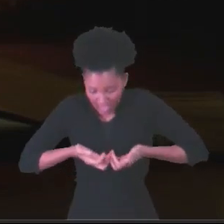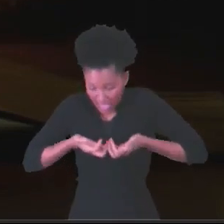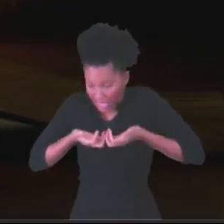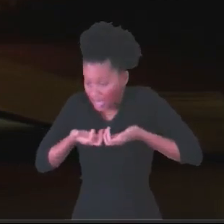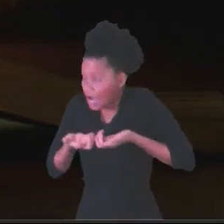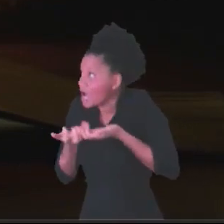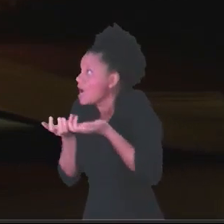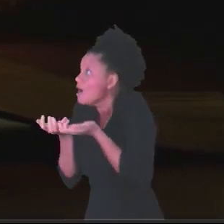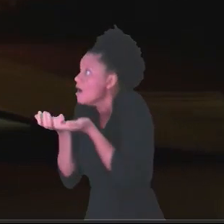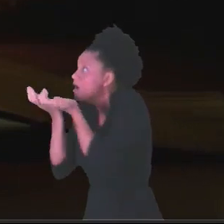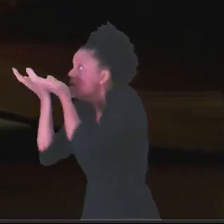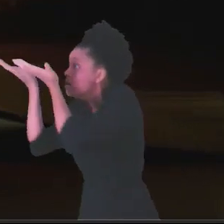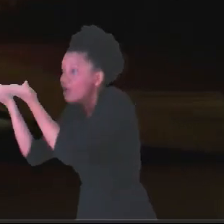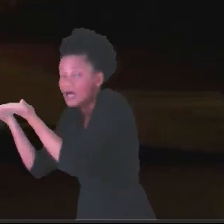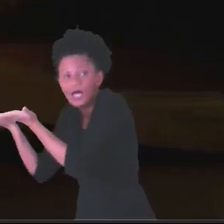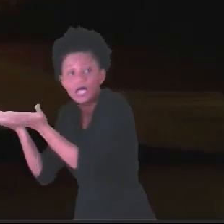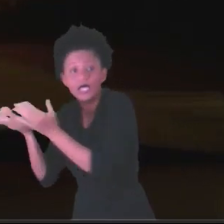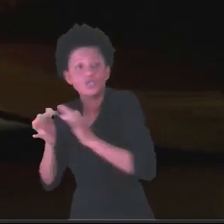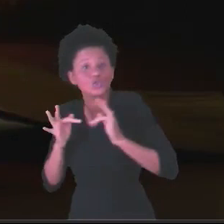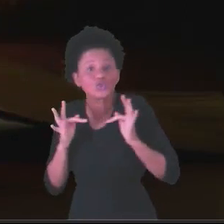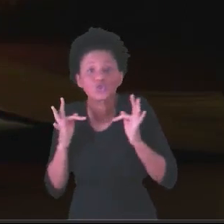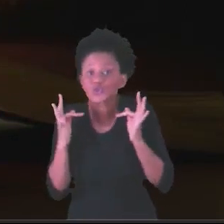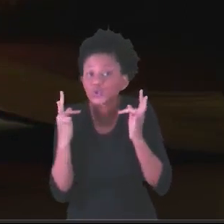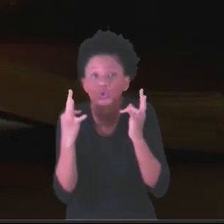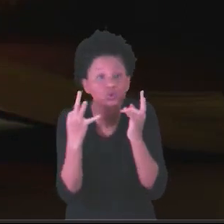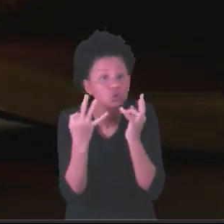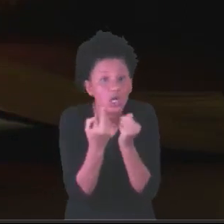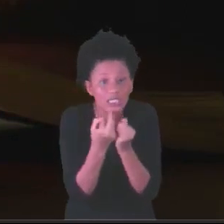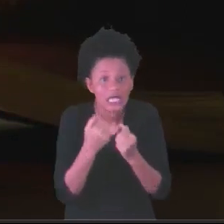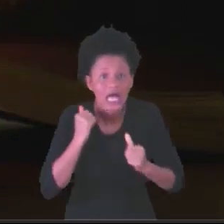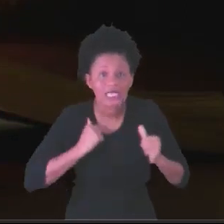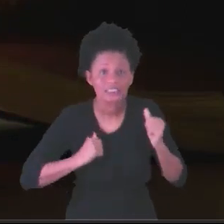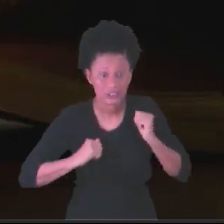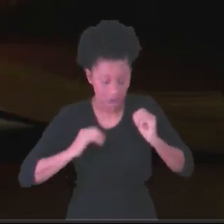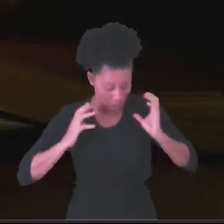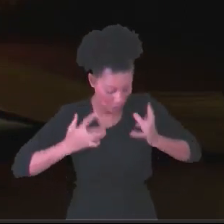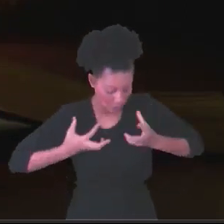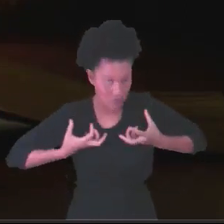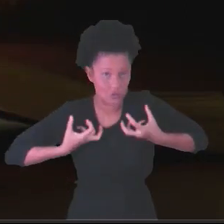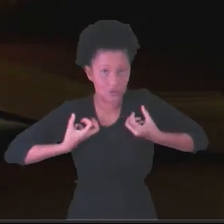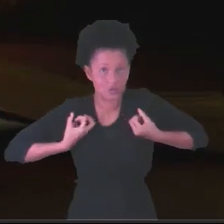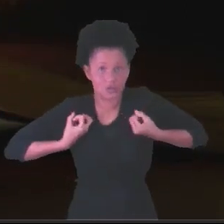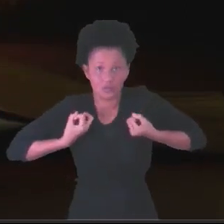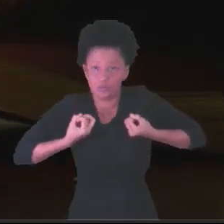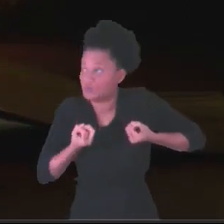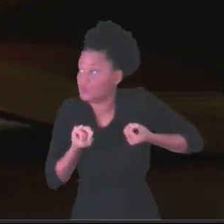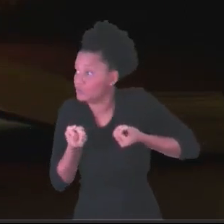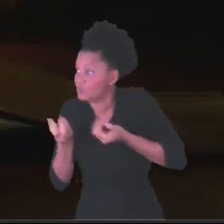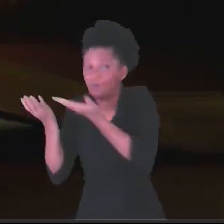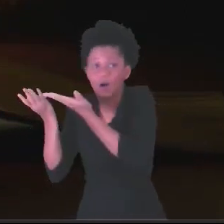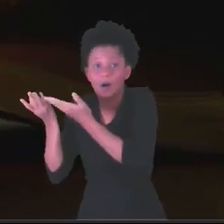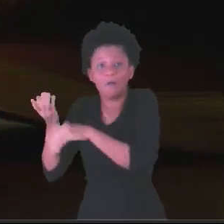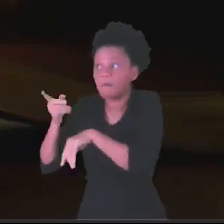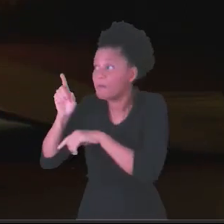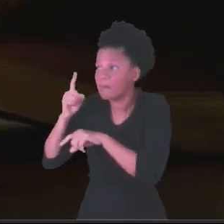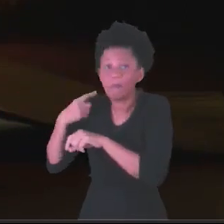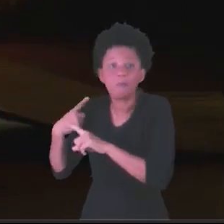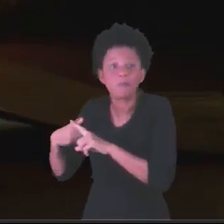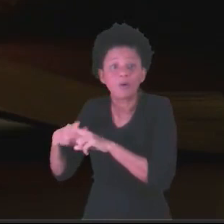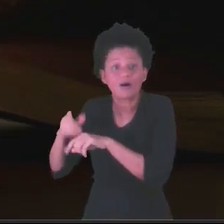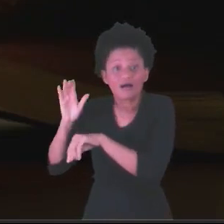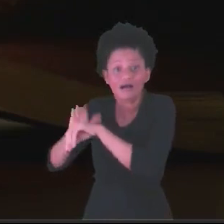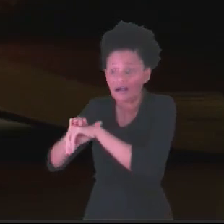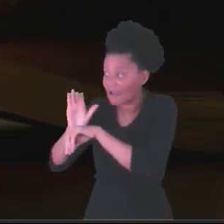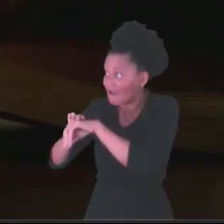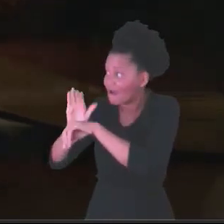toda a vossa ansiedade é porque ele tem cuidado